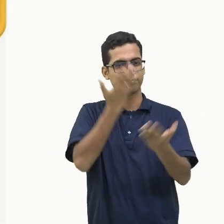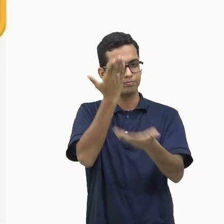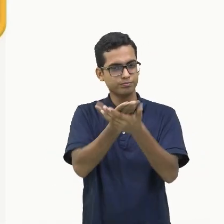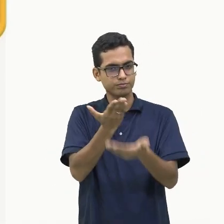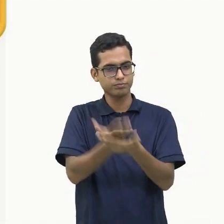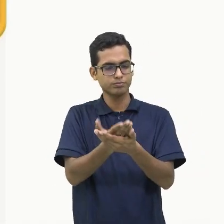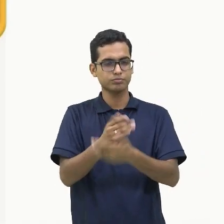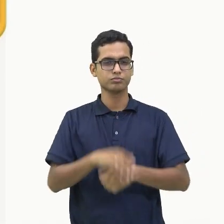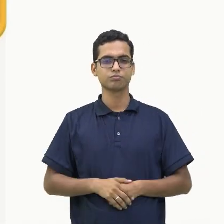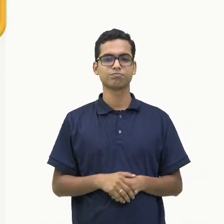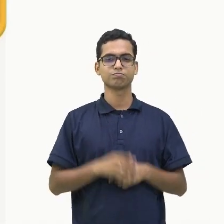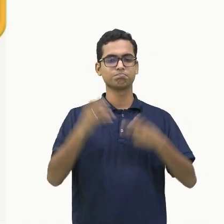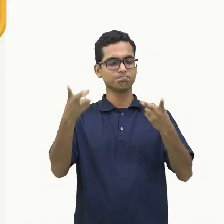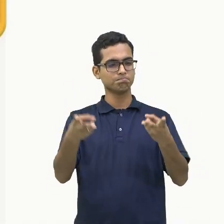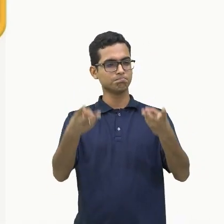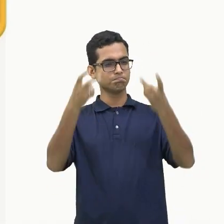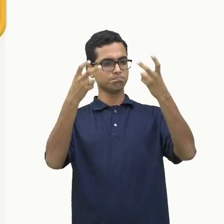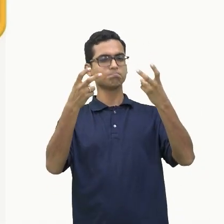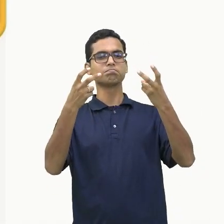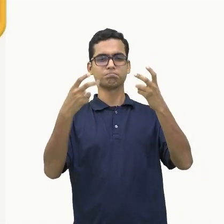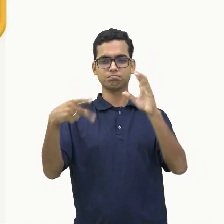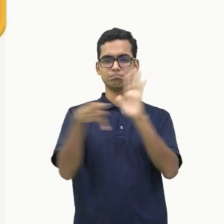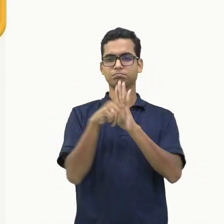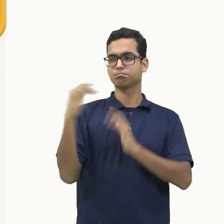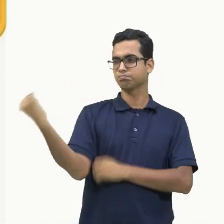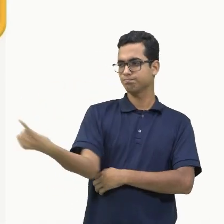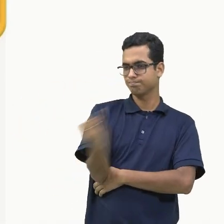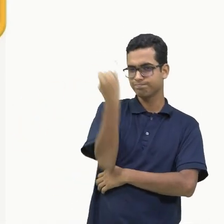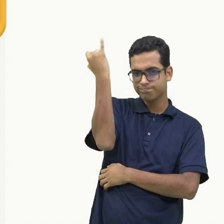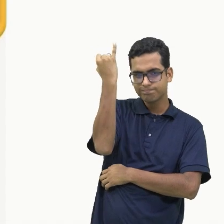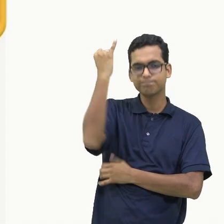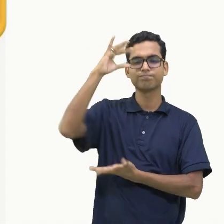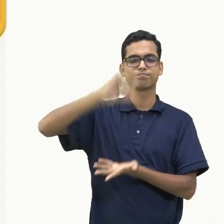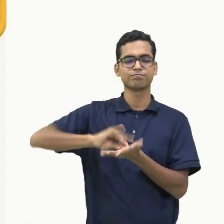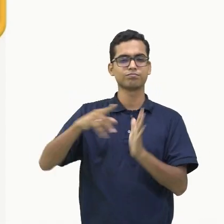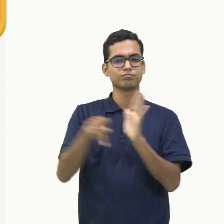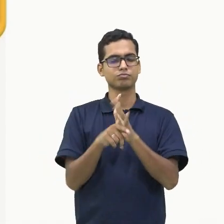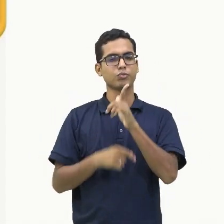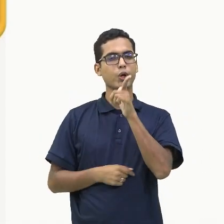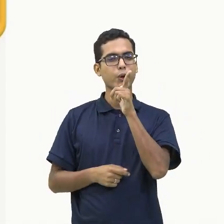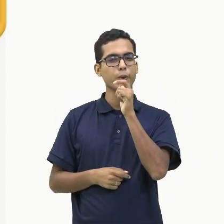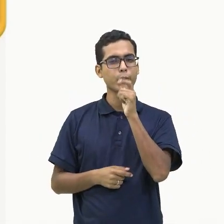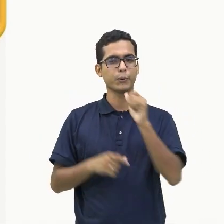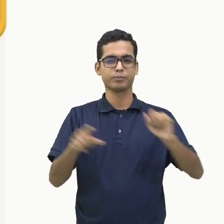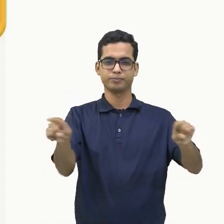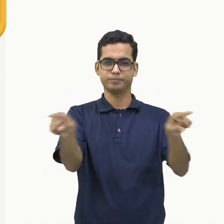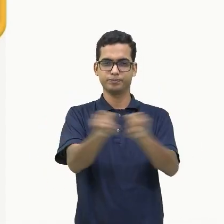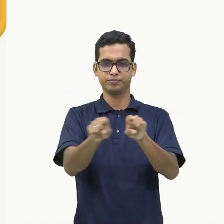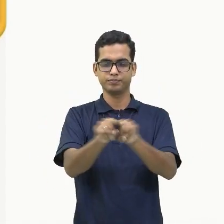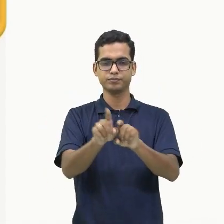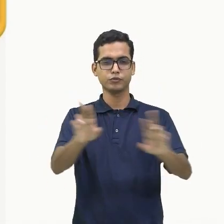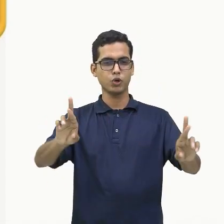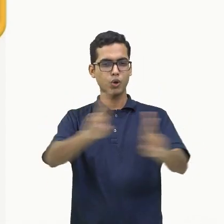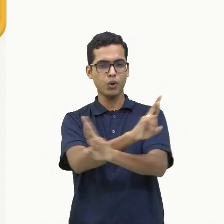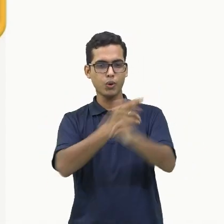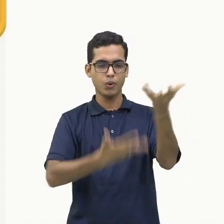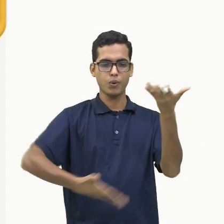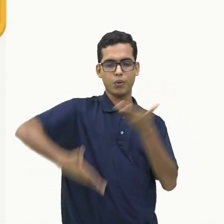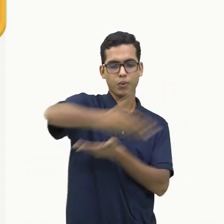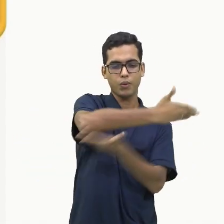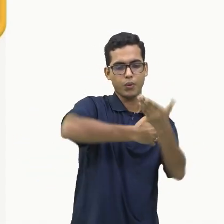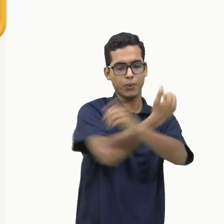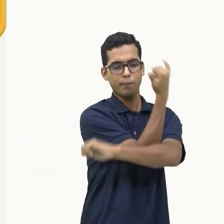o reconhecimento da importância da água e da relação com a